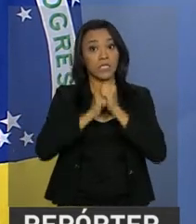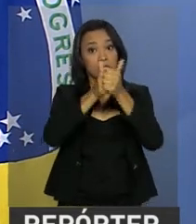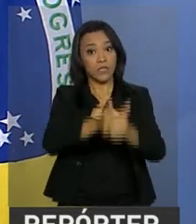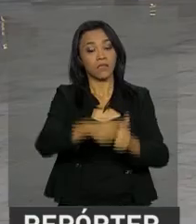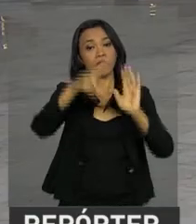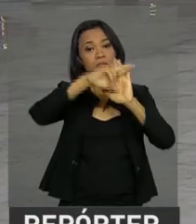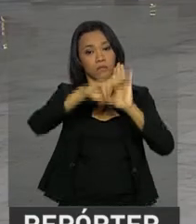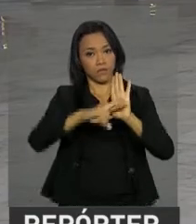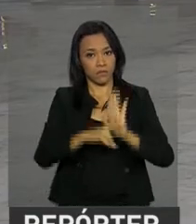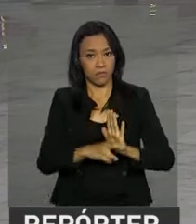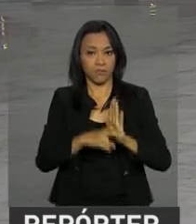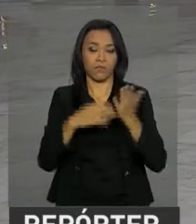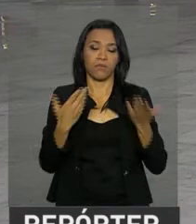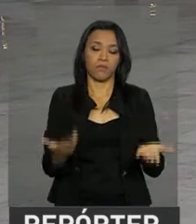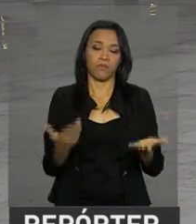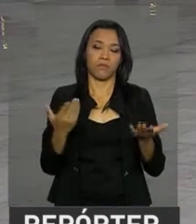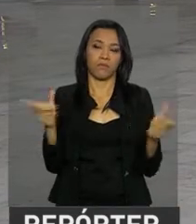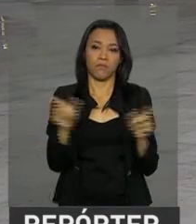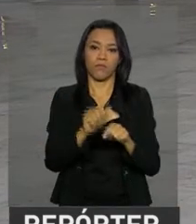União.